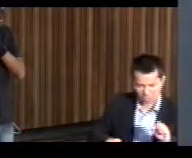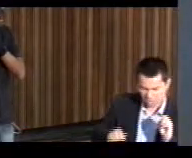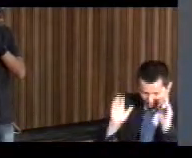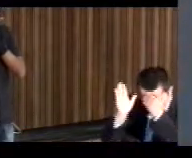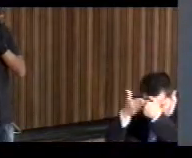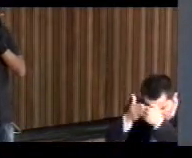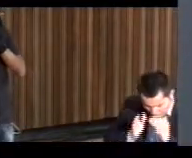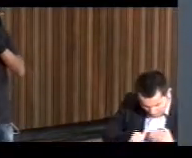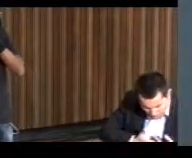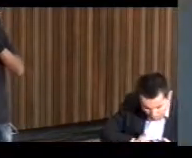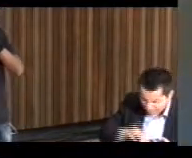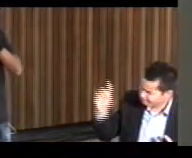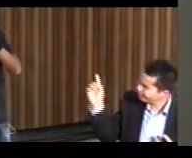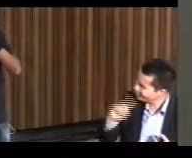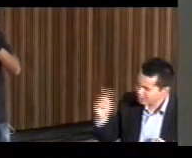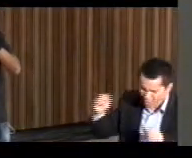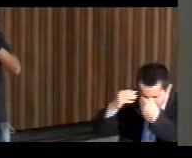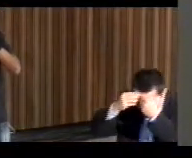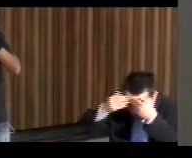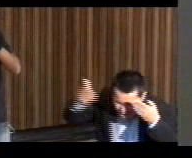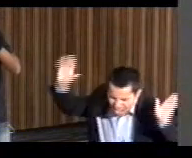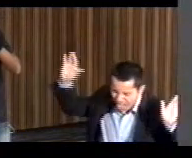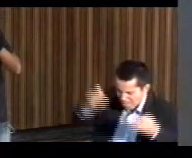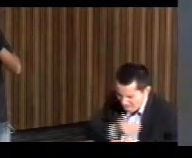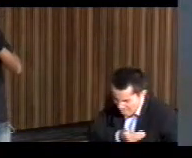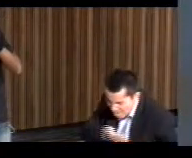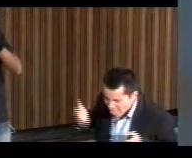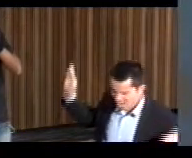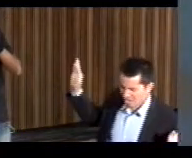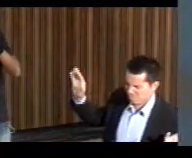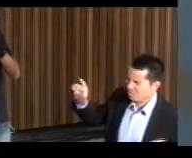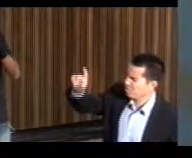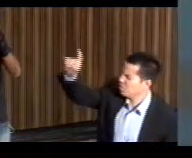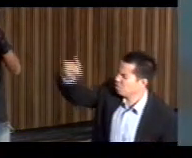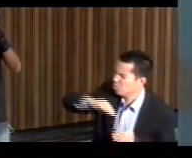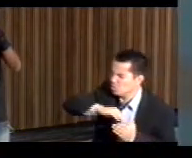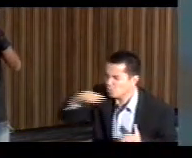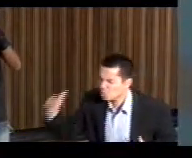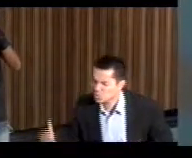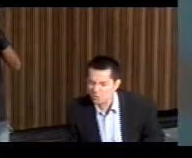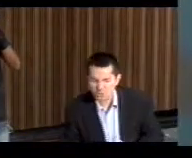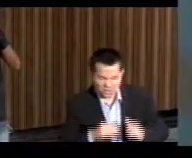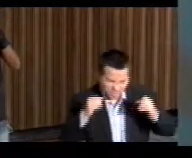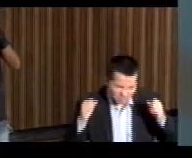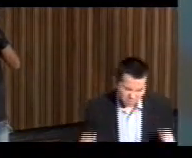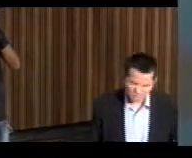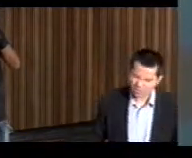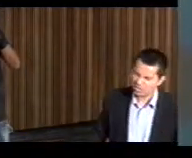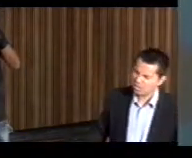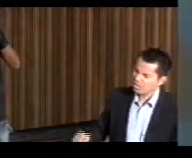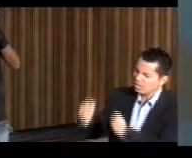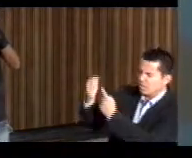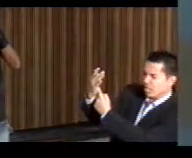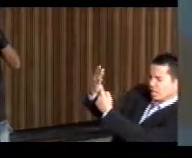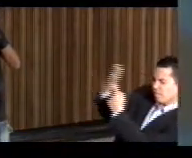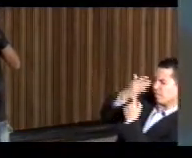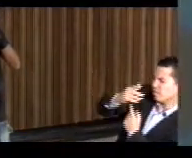mente deles, mas que o Deus Todo-Poderoso fale com eles e lhes revele a sua